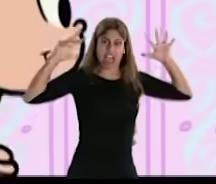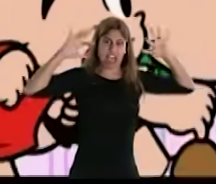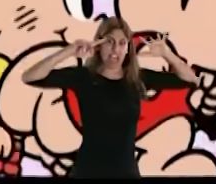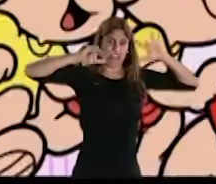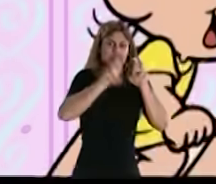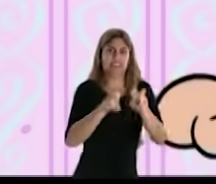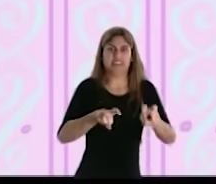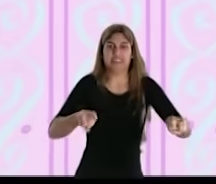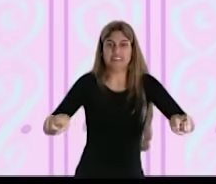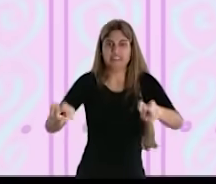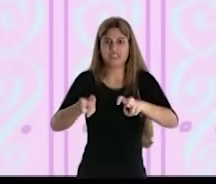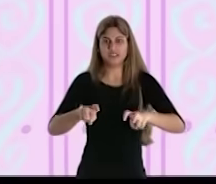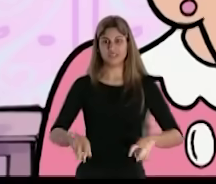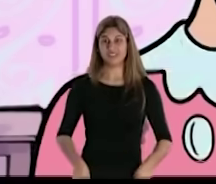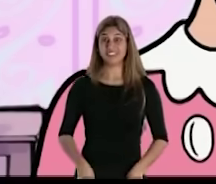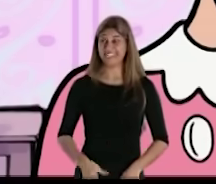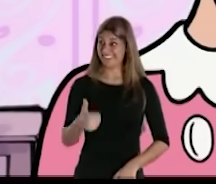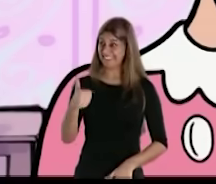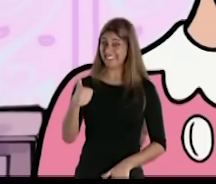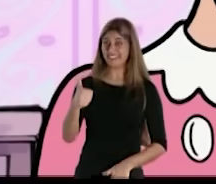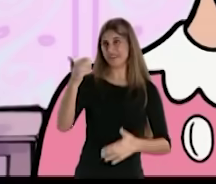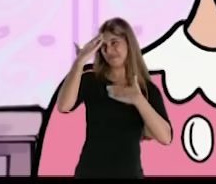É brinco, padre.